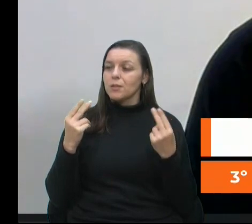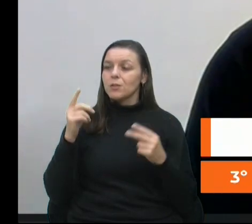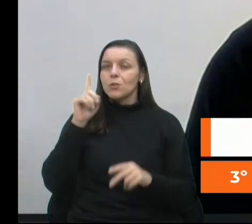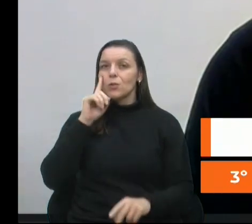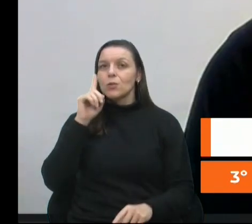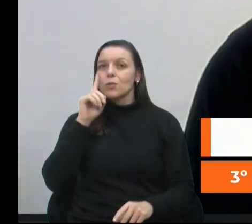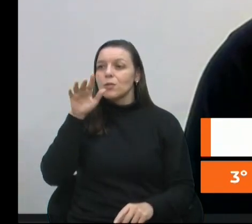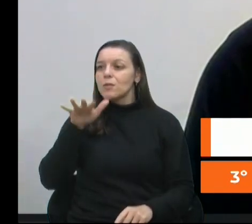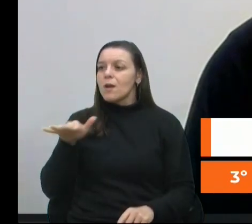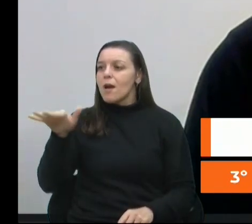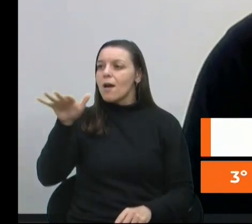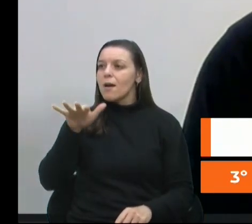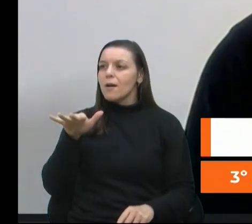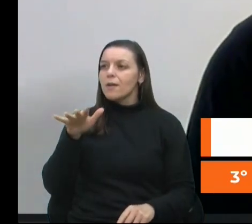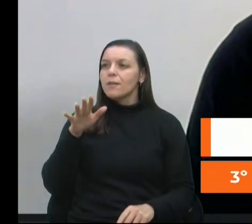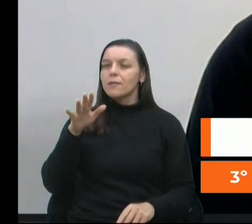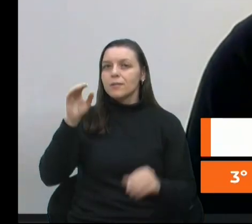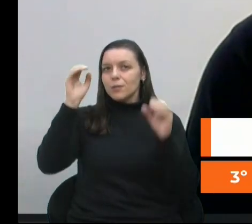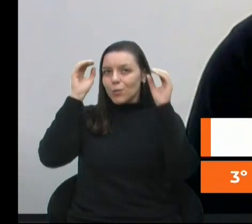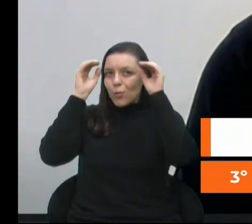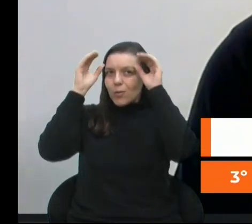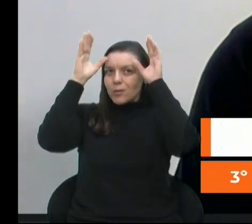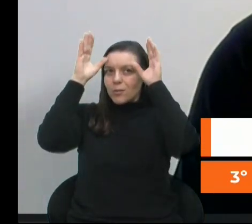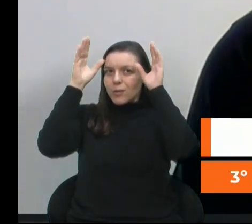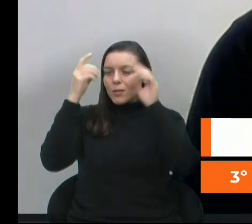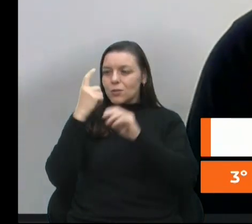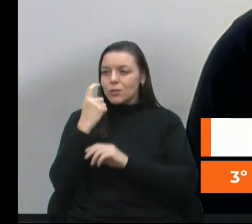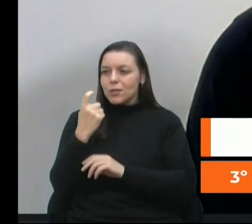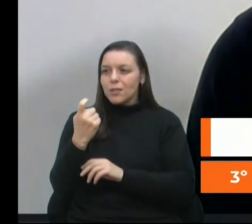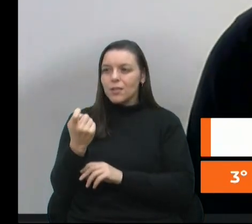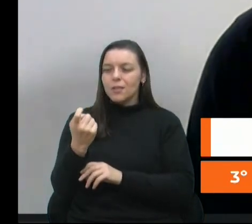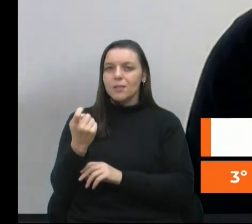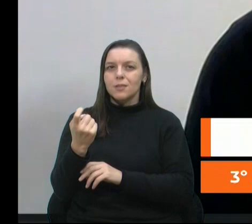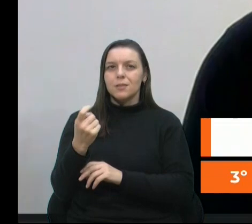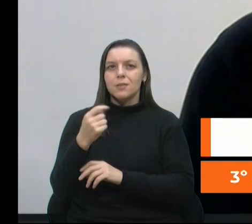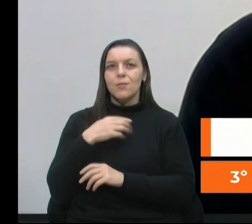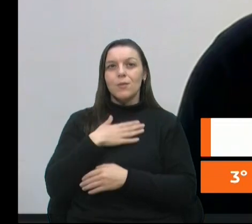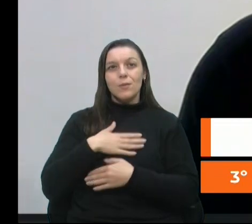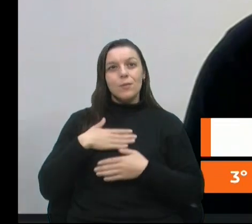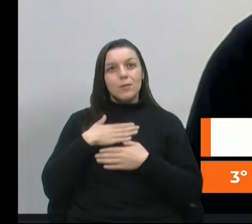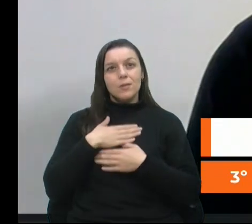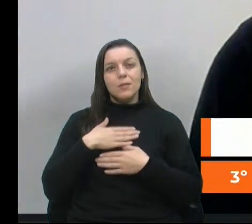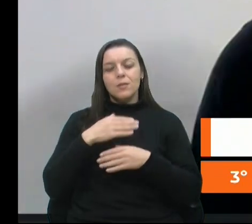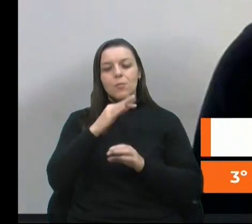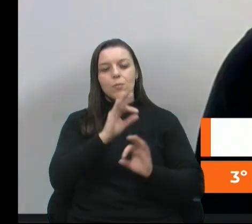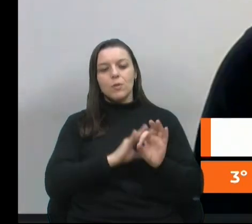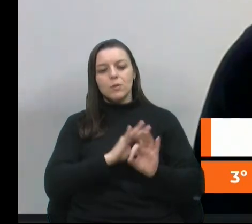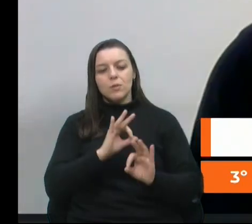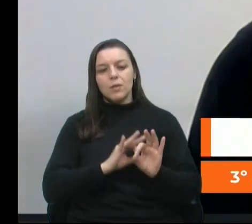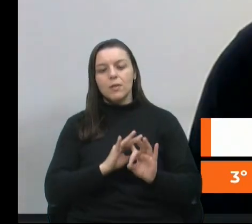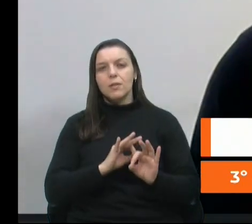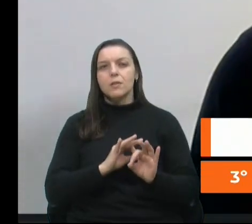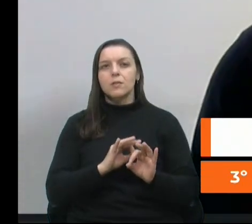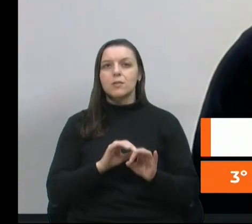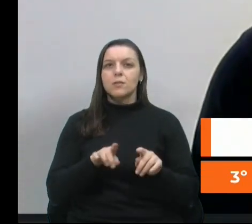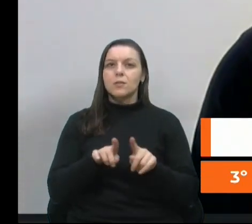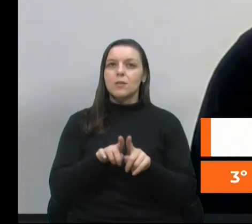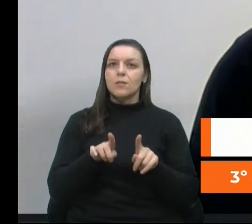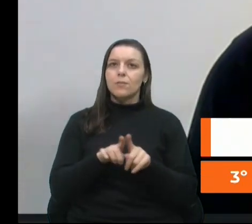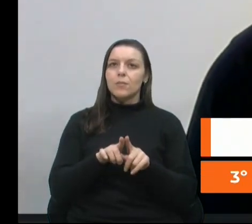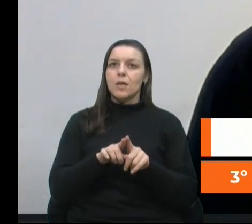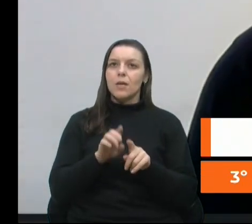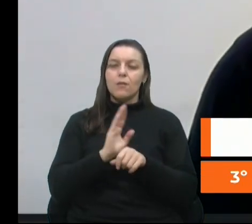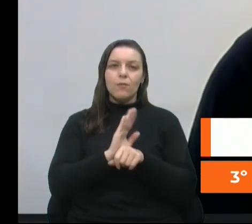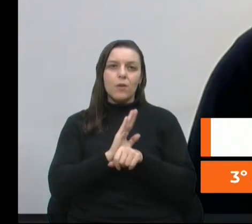de conhecimento, de área de interesse ou de desejos de projetos, ou até mesmo de